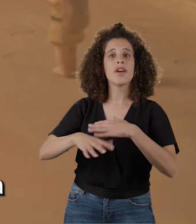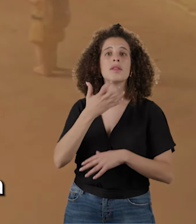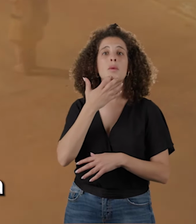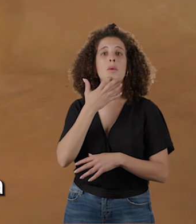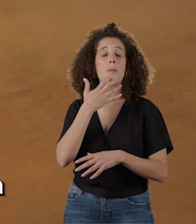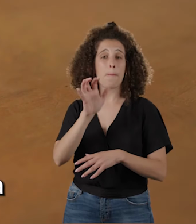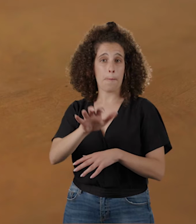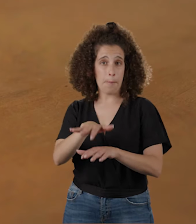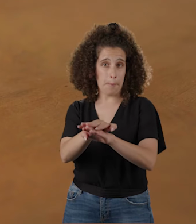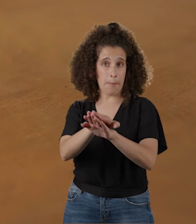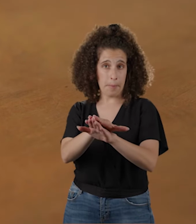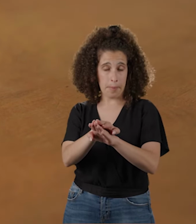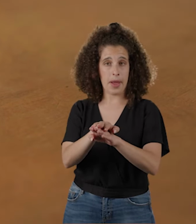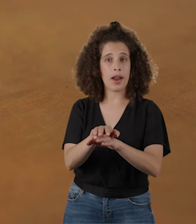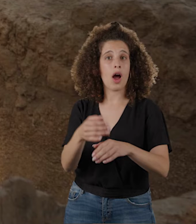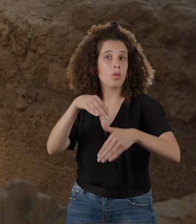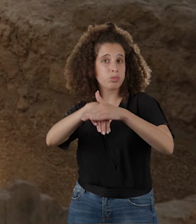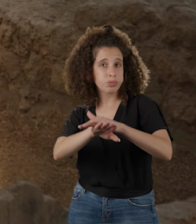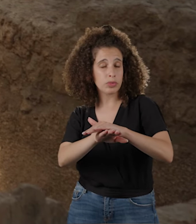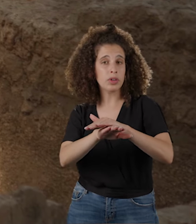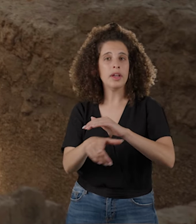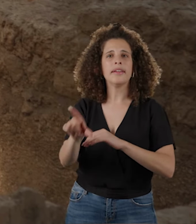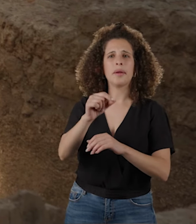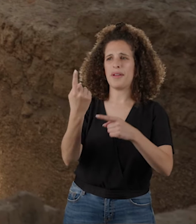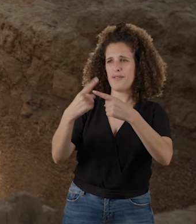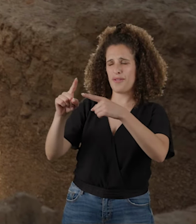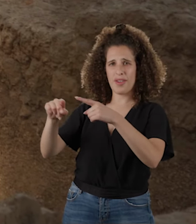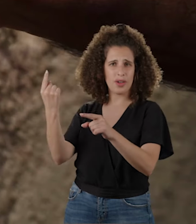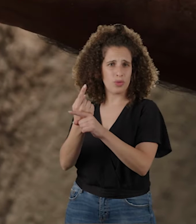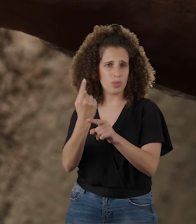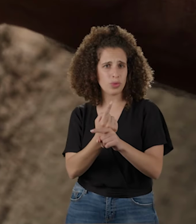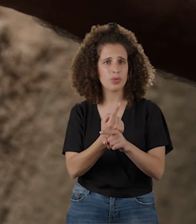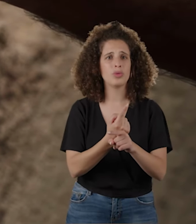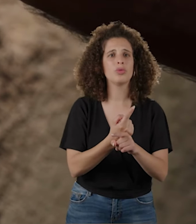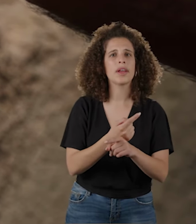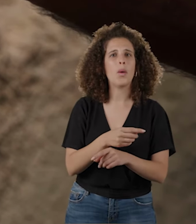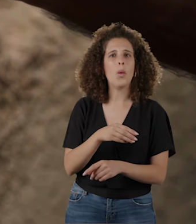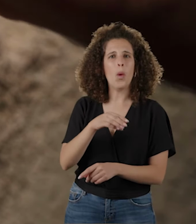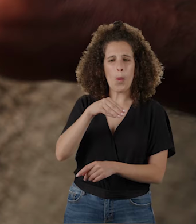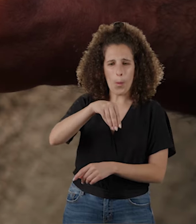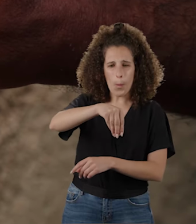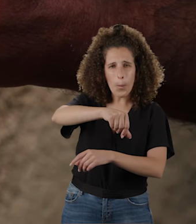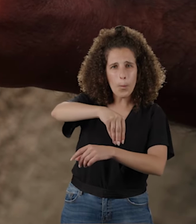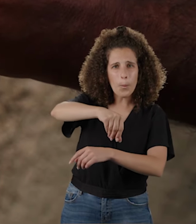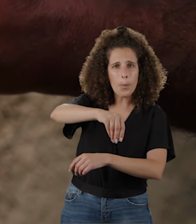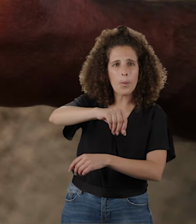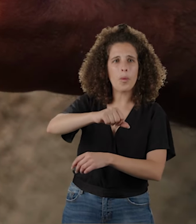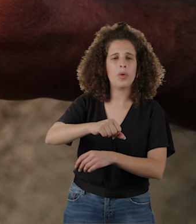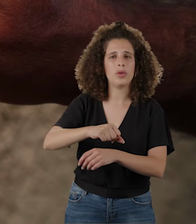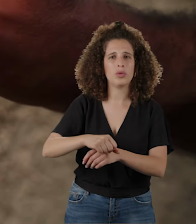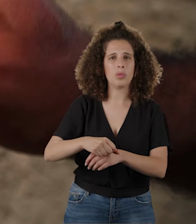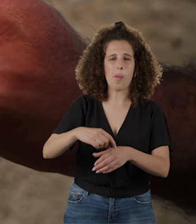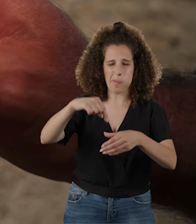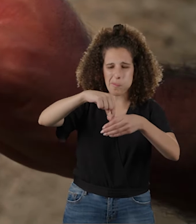para conserva e uma variedade de produtos, como o garum, que era um molho obtido a partir das entranhas de